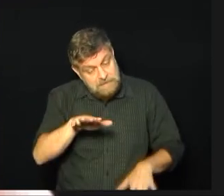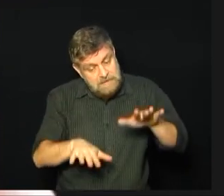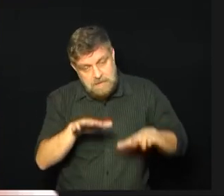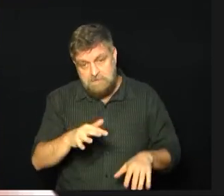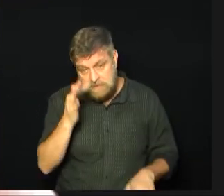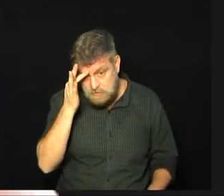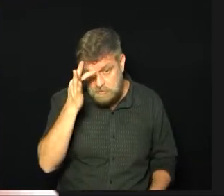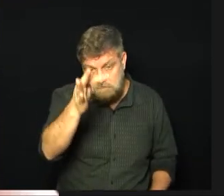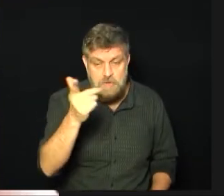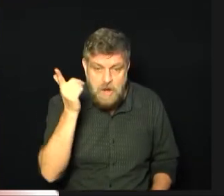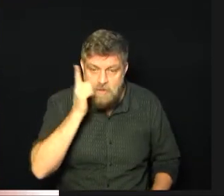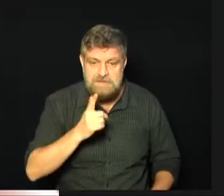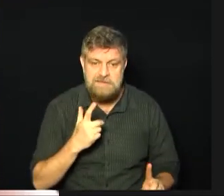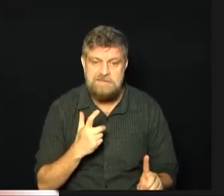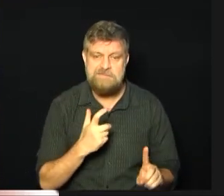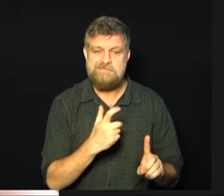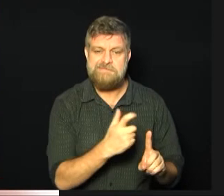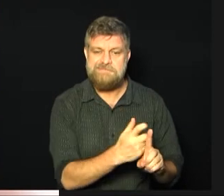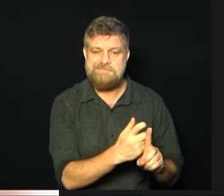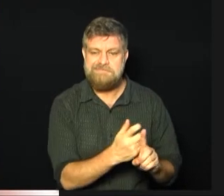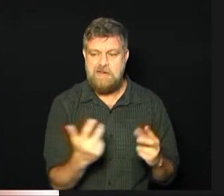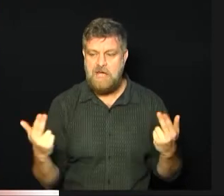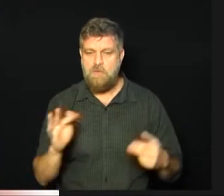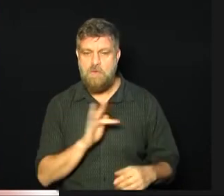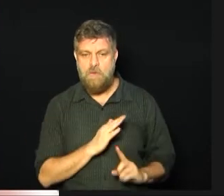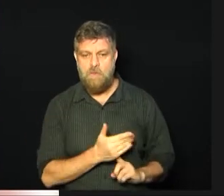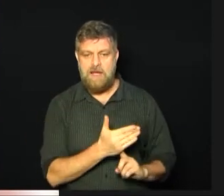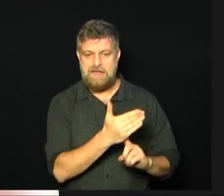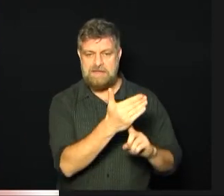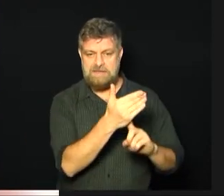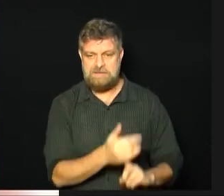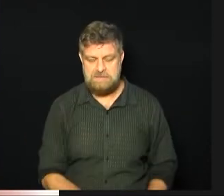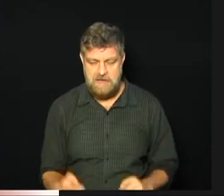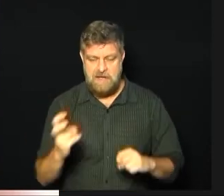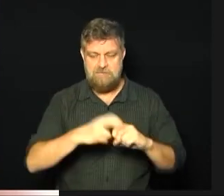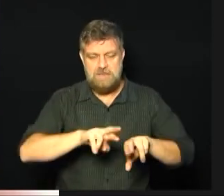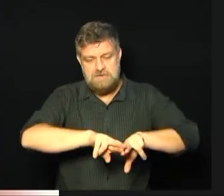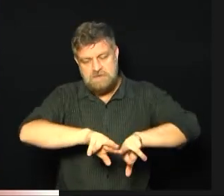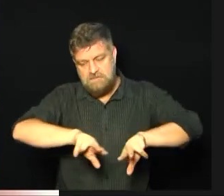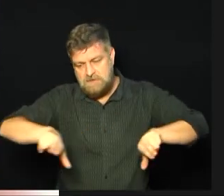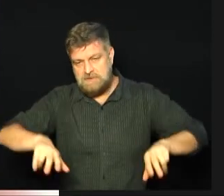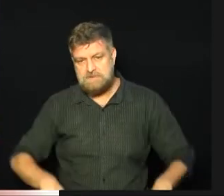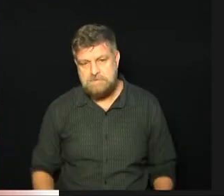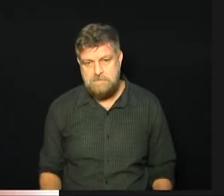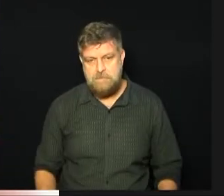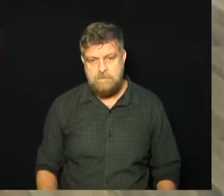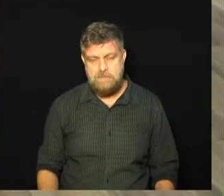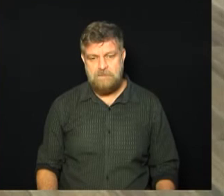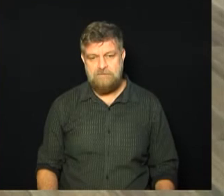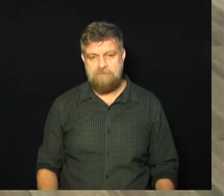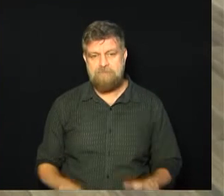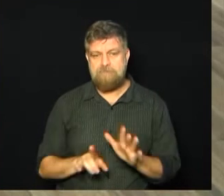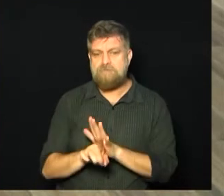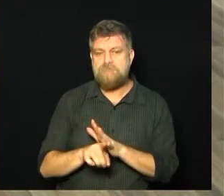mais futuramente sejam desenvolvidas com a mesma tecnologia vacinas contra outros vírus. Então, de uma forma geral, Valéria, qual